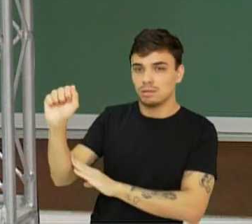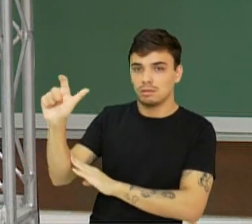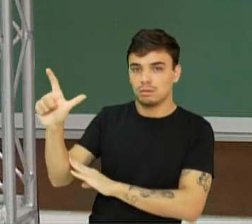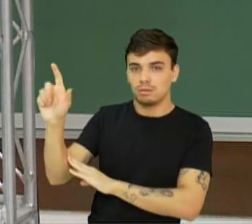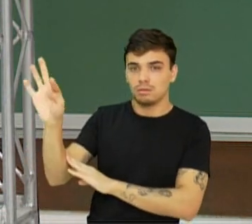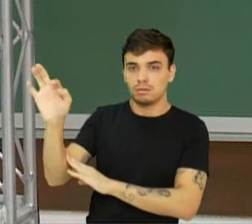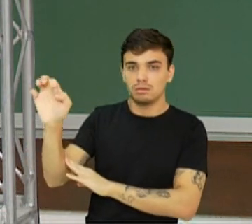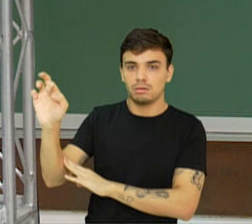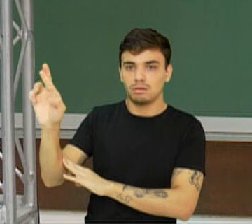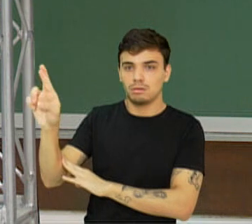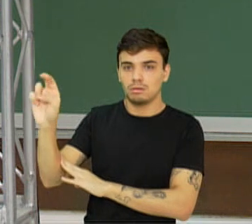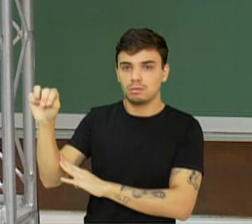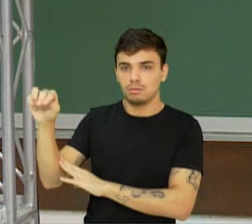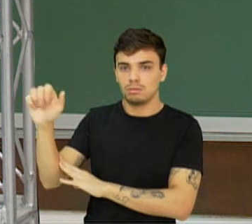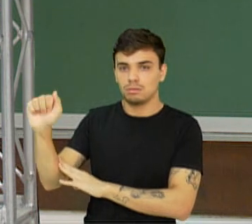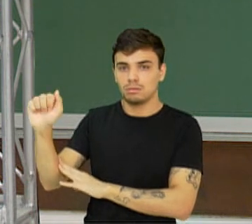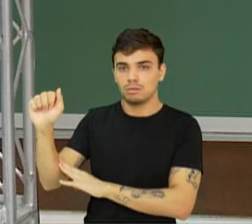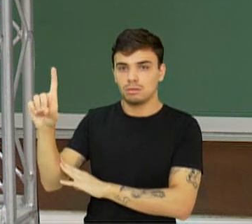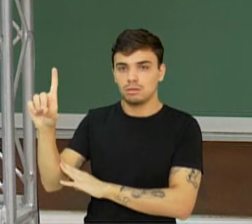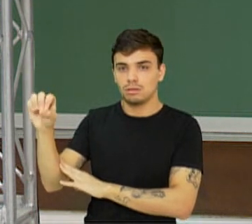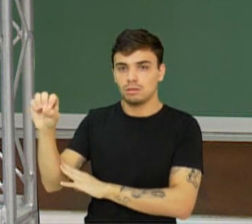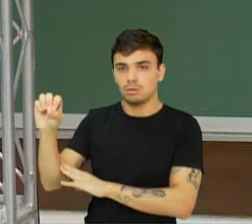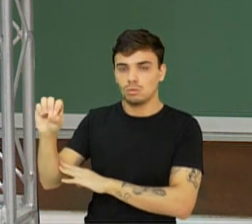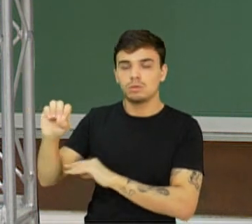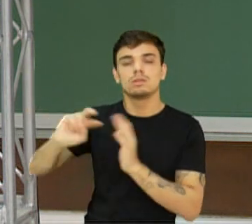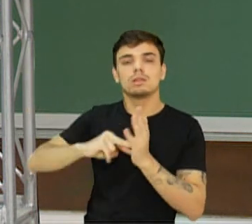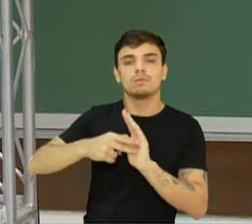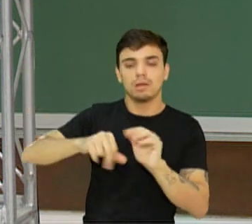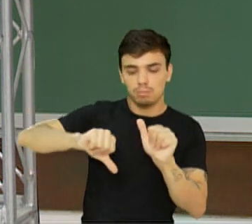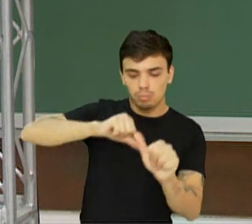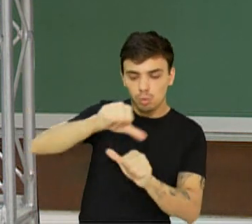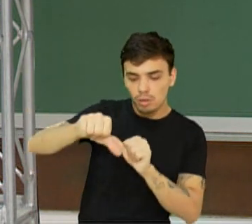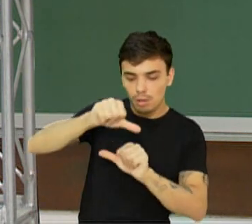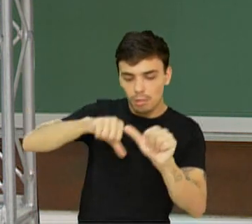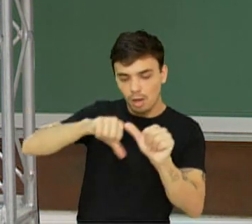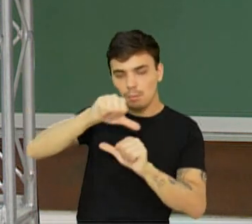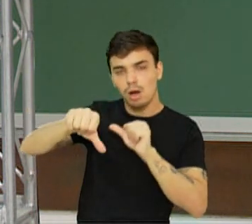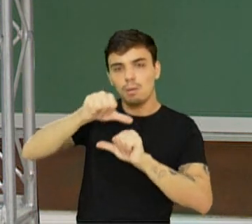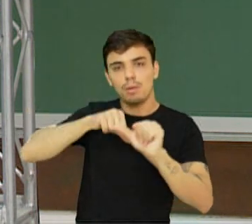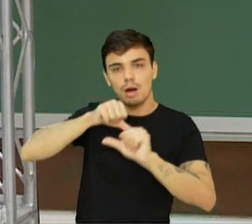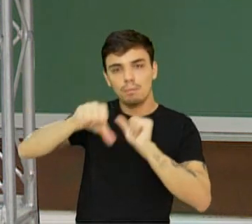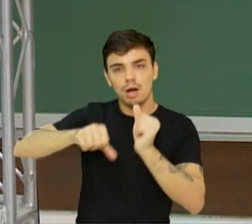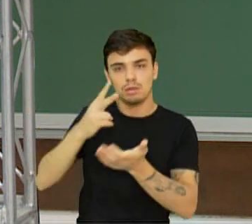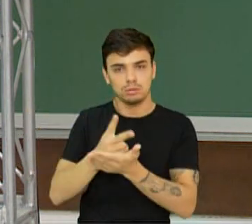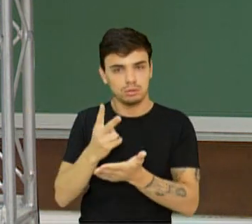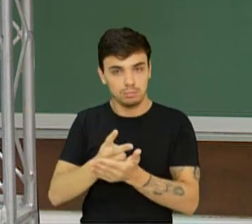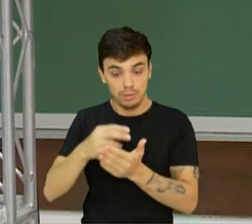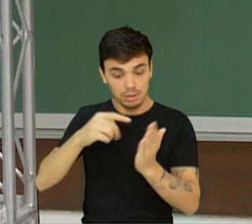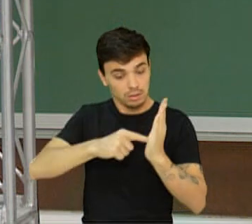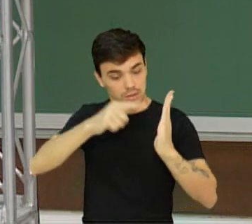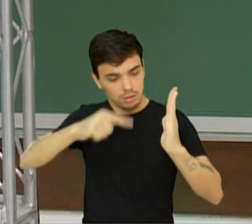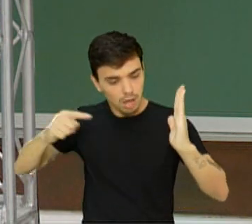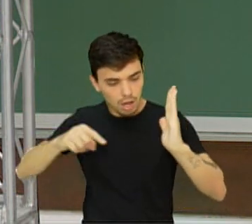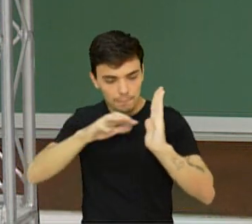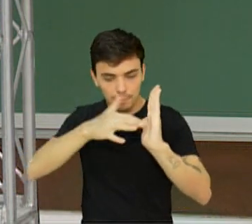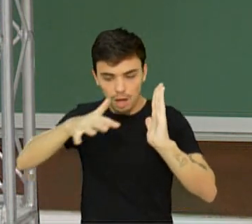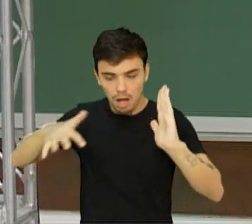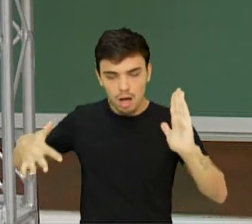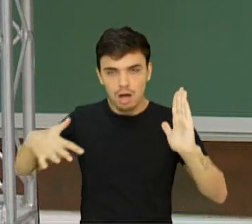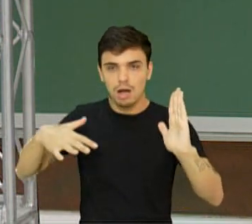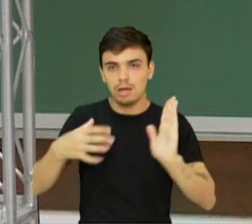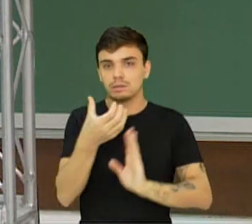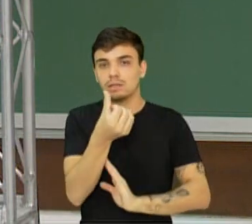muda de sentido a todo momento, a polaridade dela. Então ela fica vibrando, ok? E essa vibração da nossa rede elétrica é